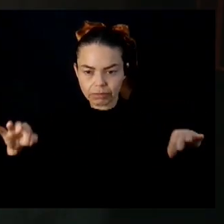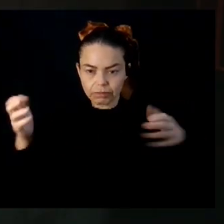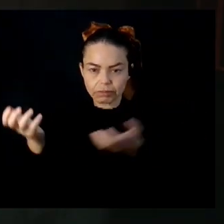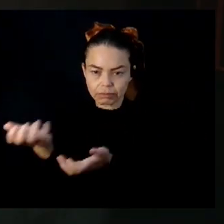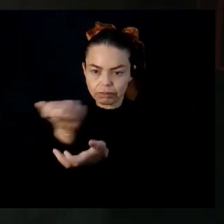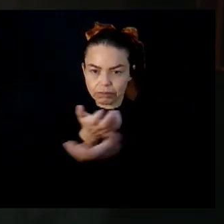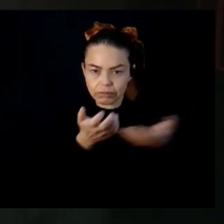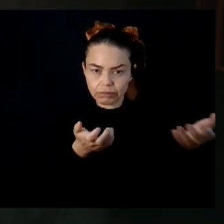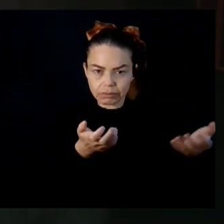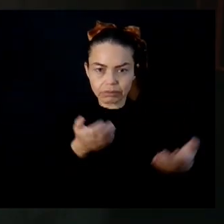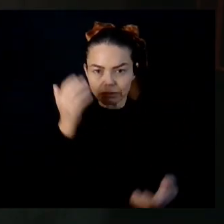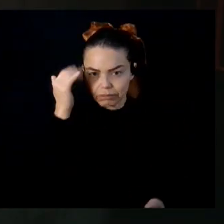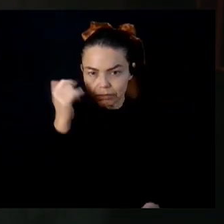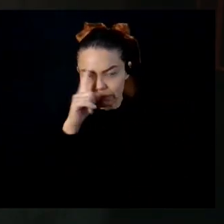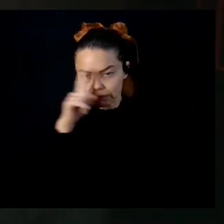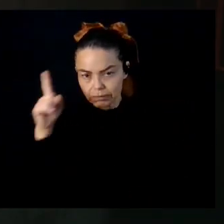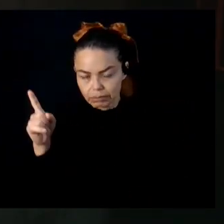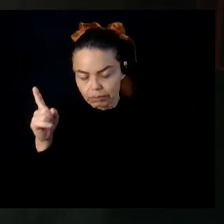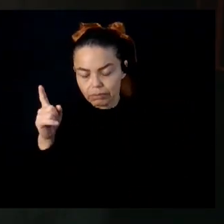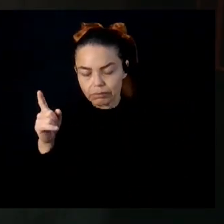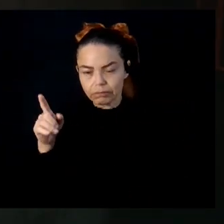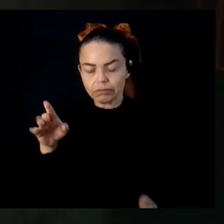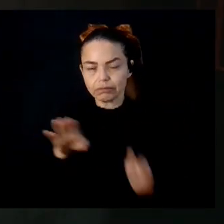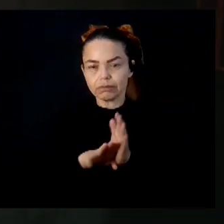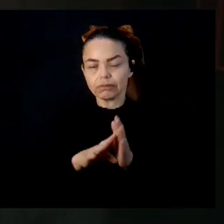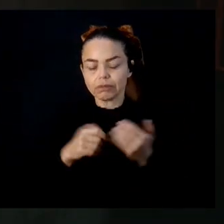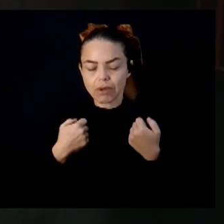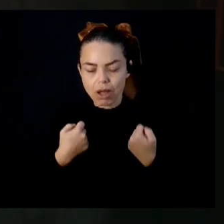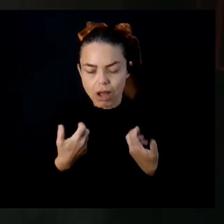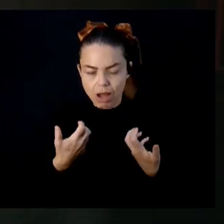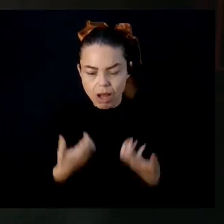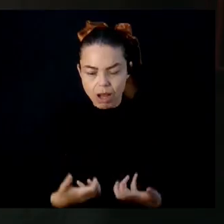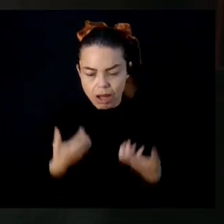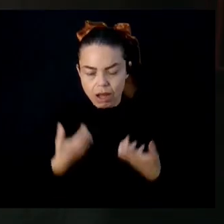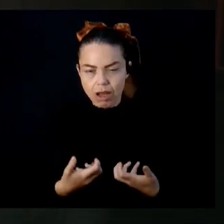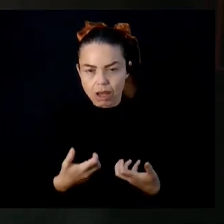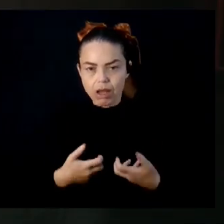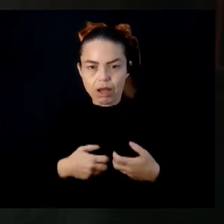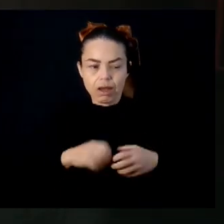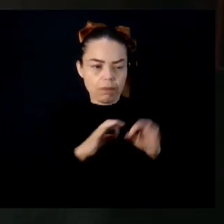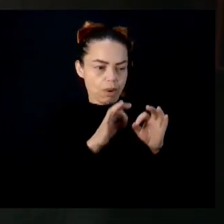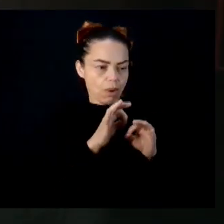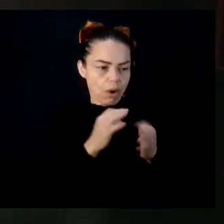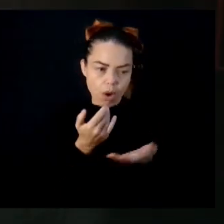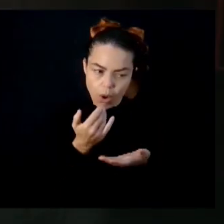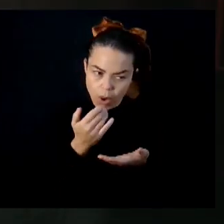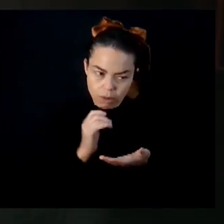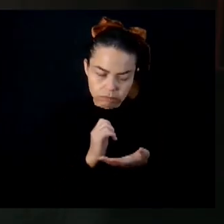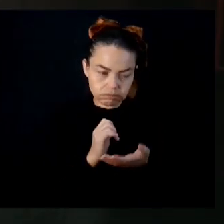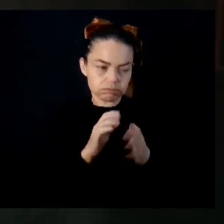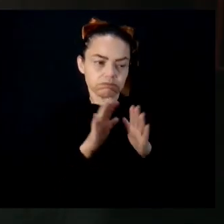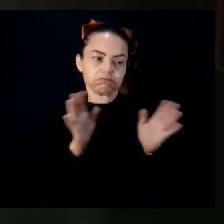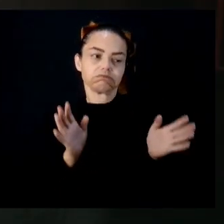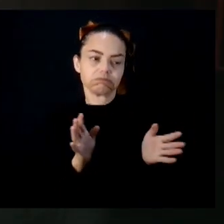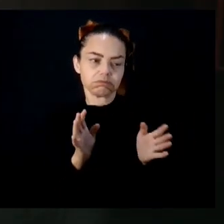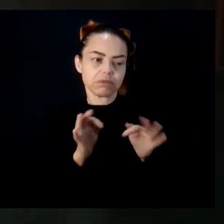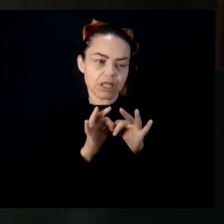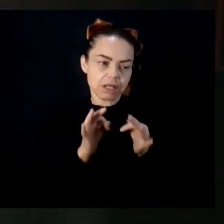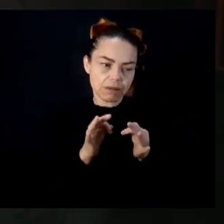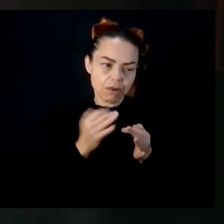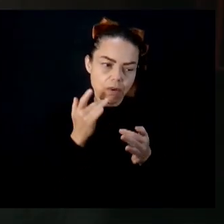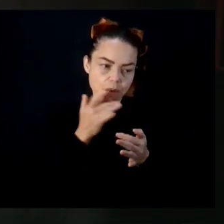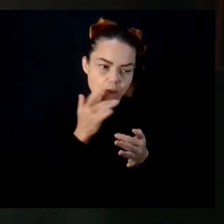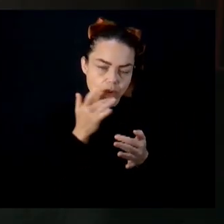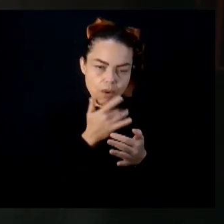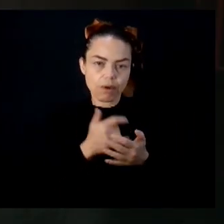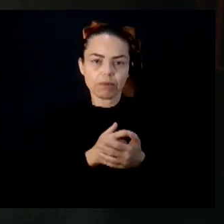aquele dia ela ia chegar um pouco mais tarde, cansada, e foi lá, não fez, talvez, ou fez uma coisa gostosa, porque a gente pensa que o